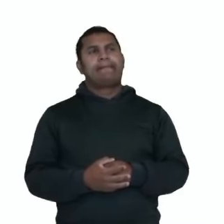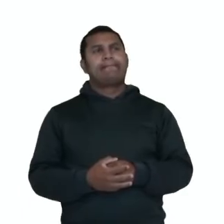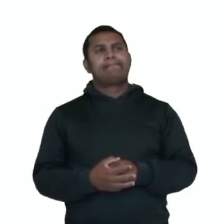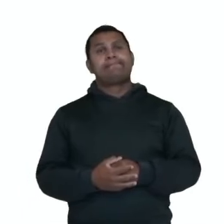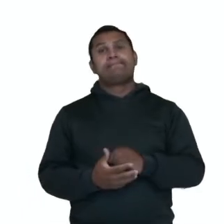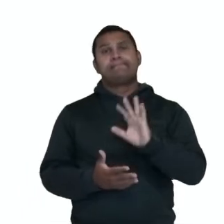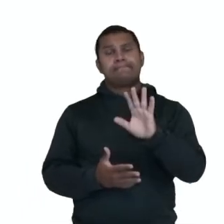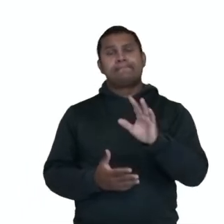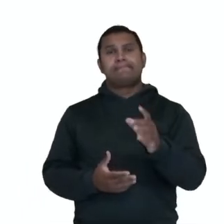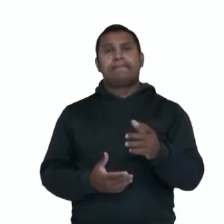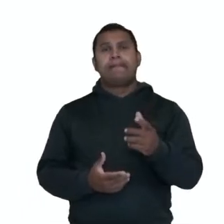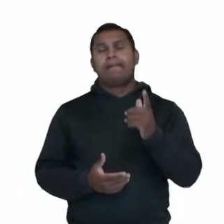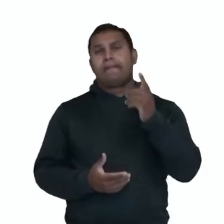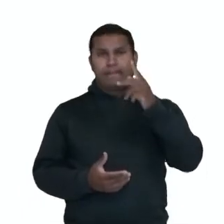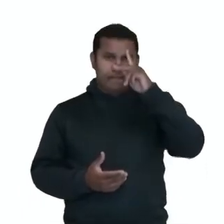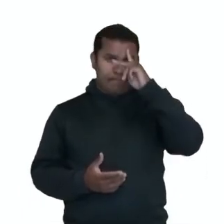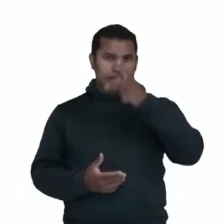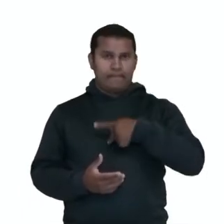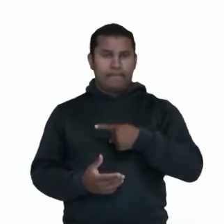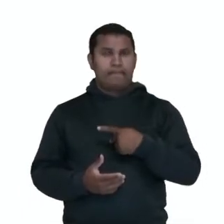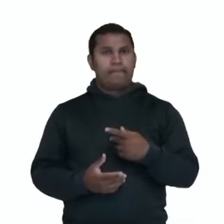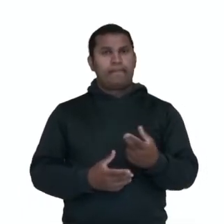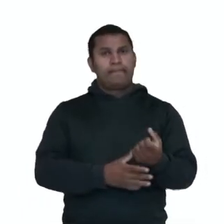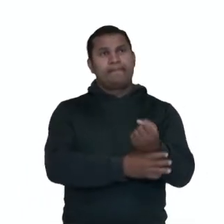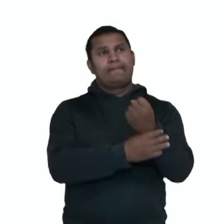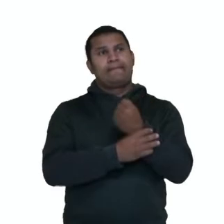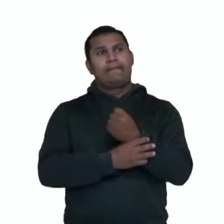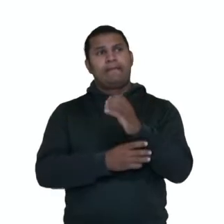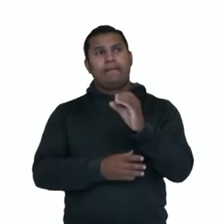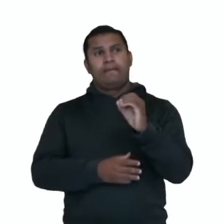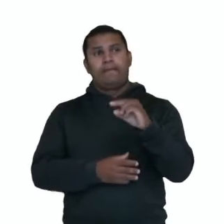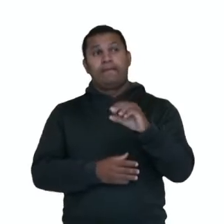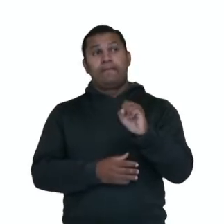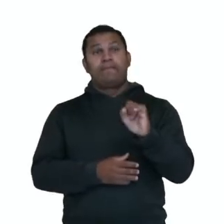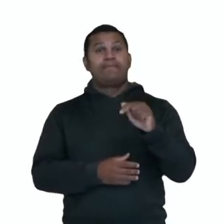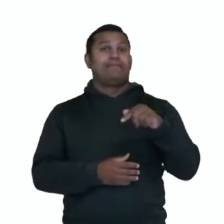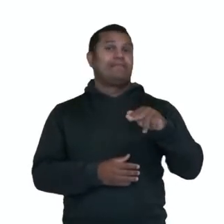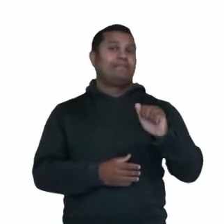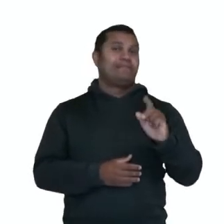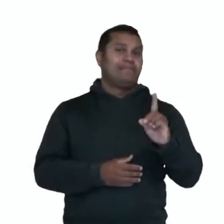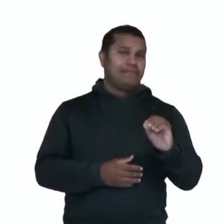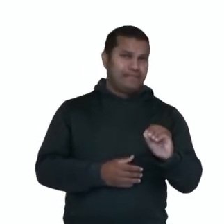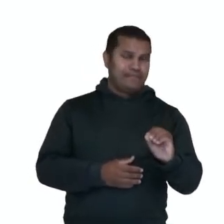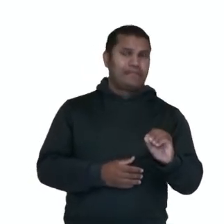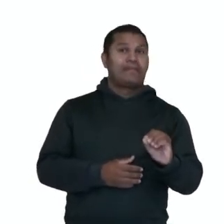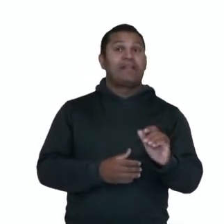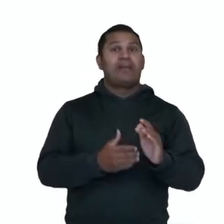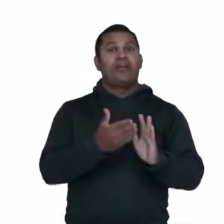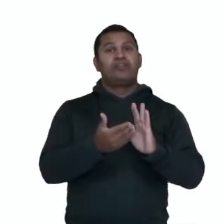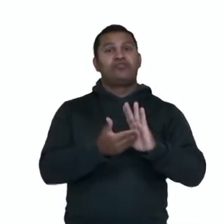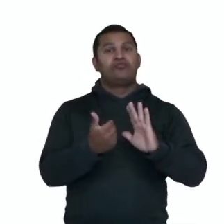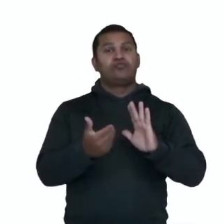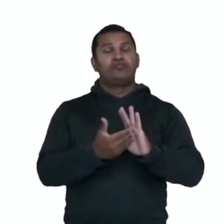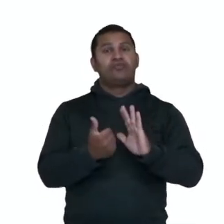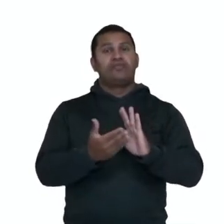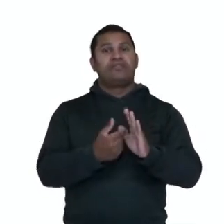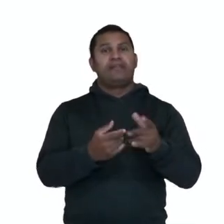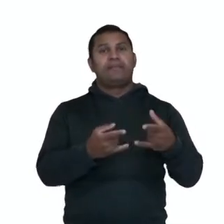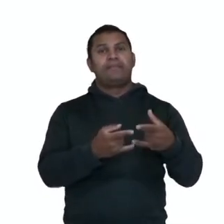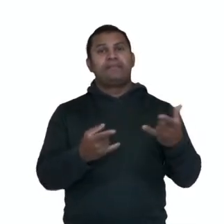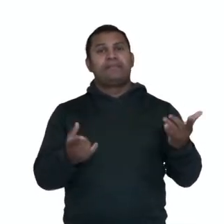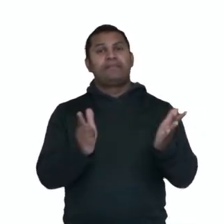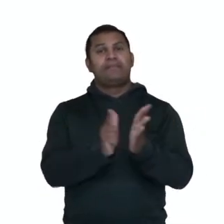Empréstimo pessoal consignado. O que que é? Prestação descontada na folha de pagamento ou de benefício